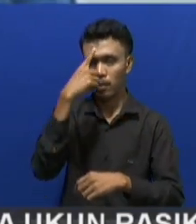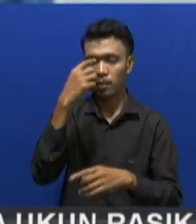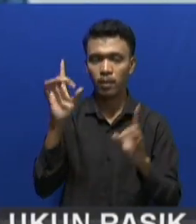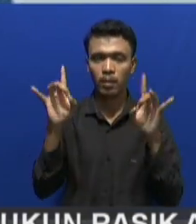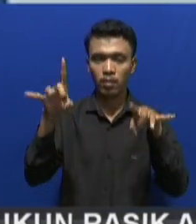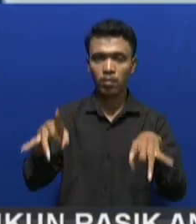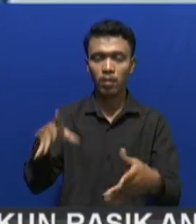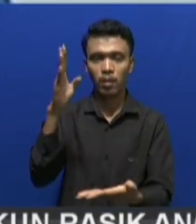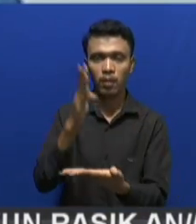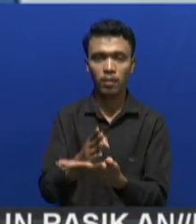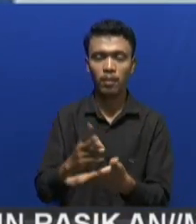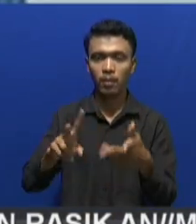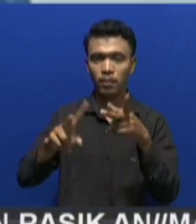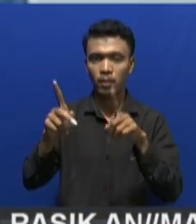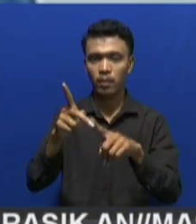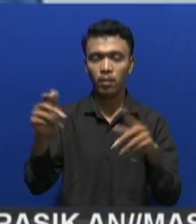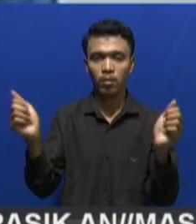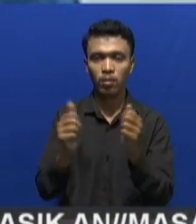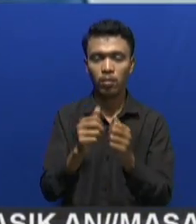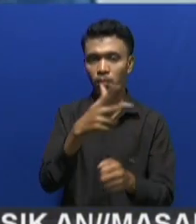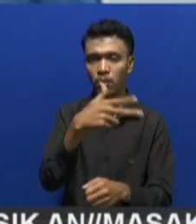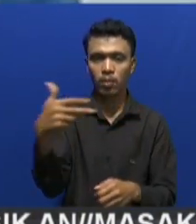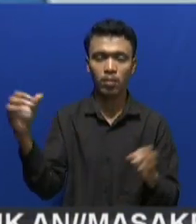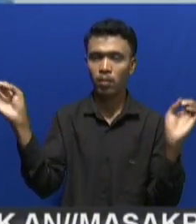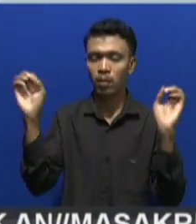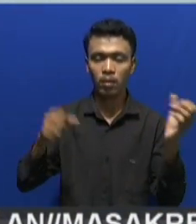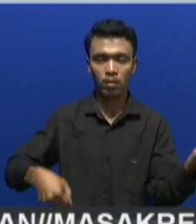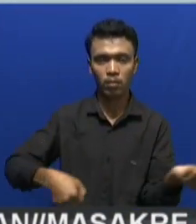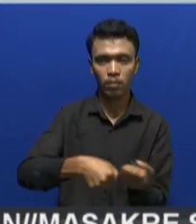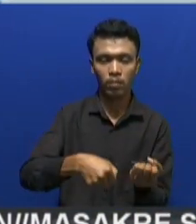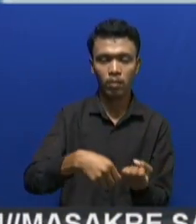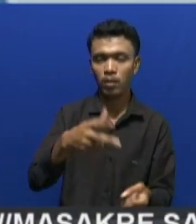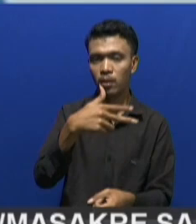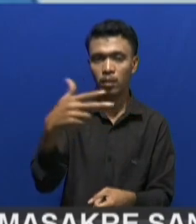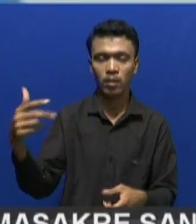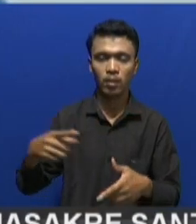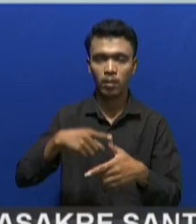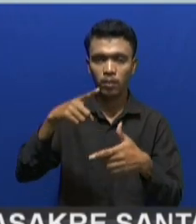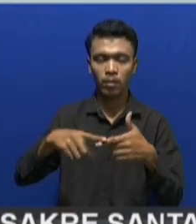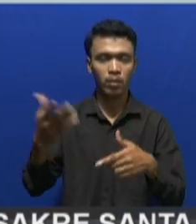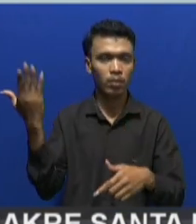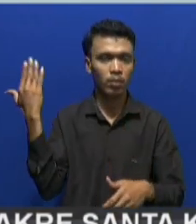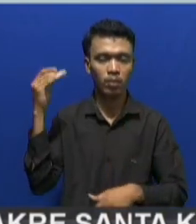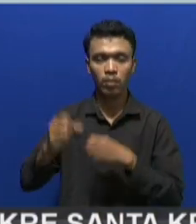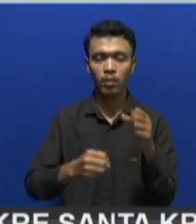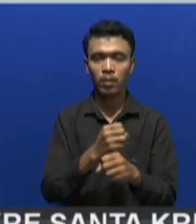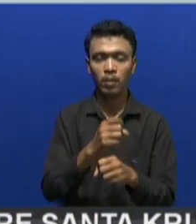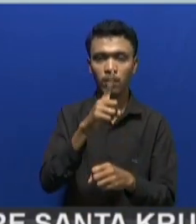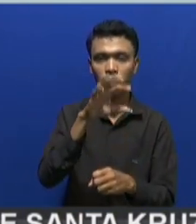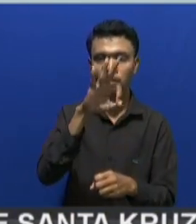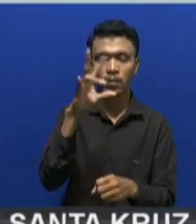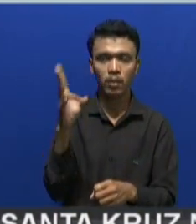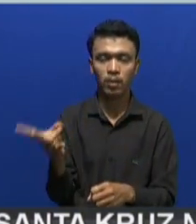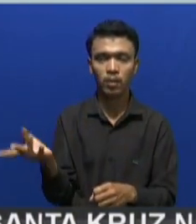ini diplomatika ho Indonesia. Ho di la suporta Indonesia. Mesmo ke antes ne 1975 sira